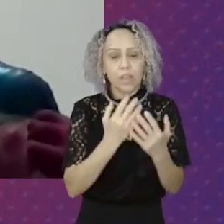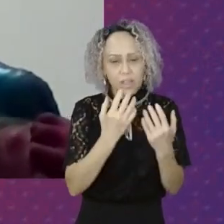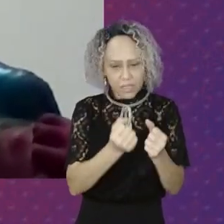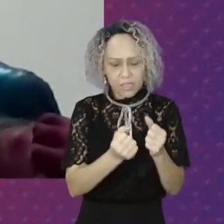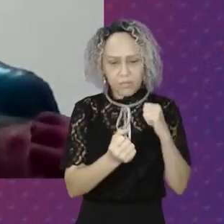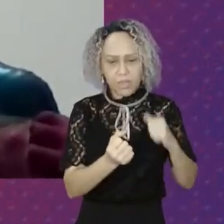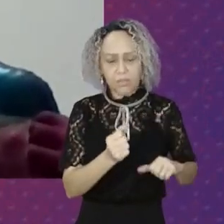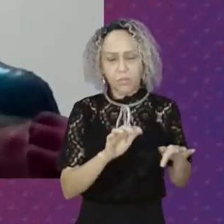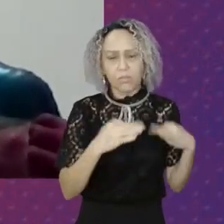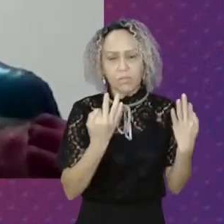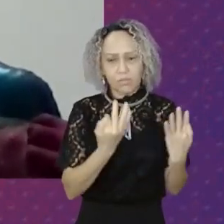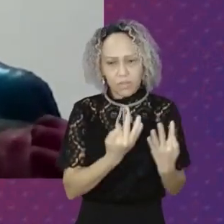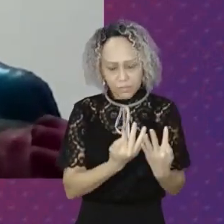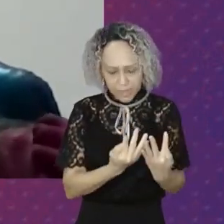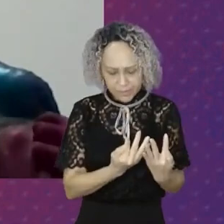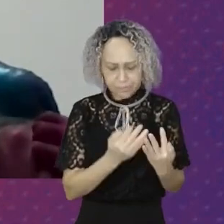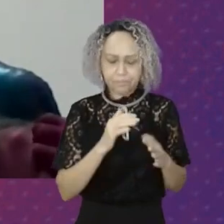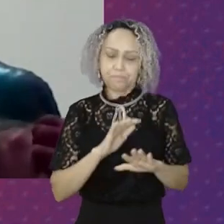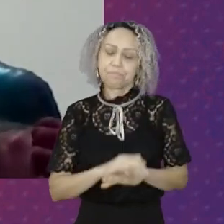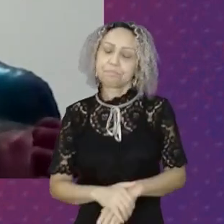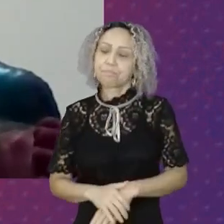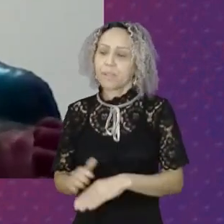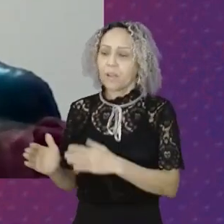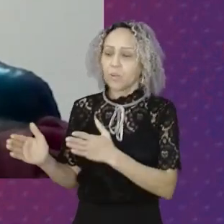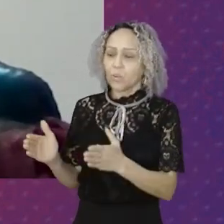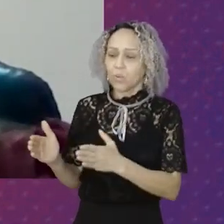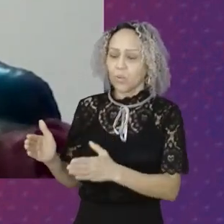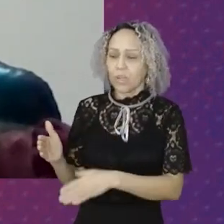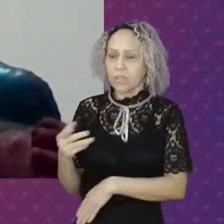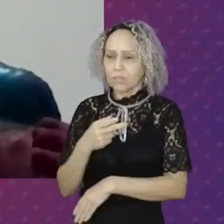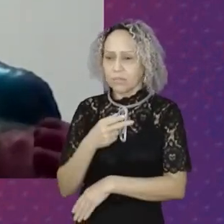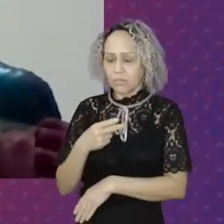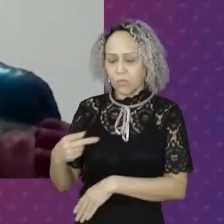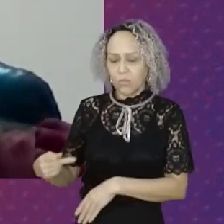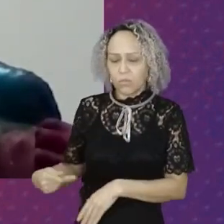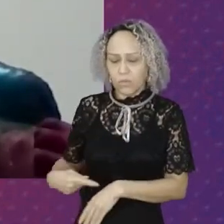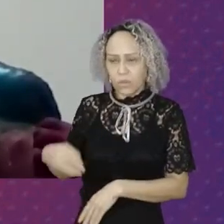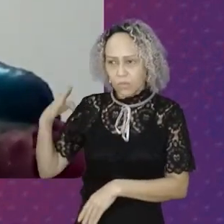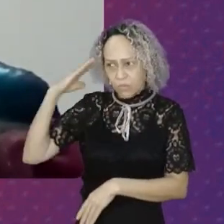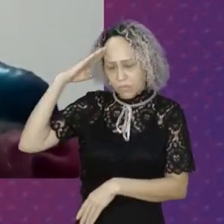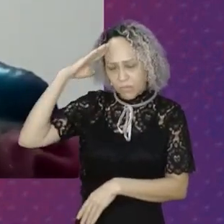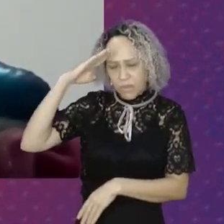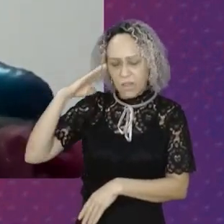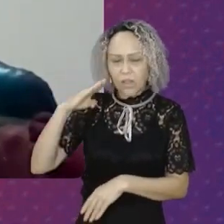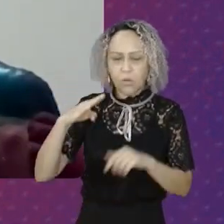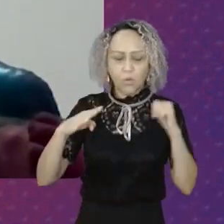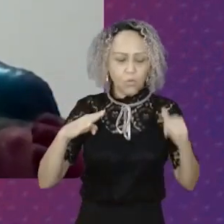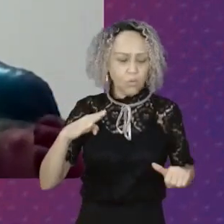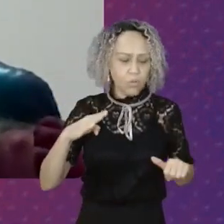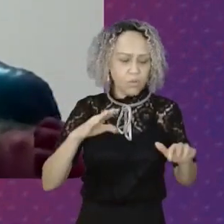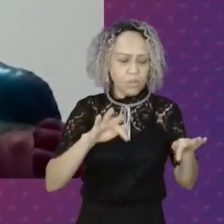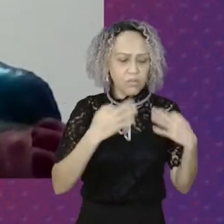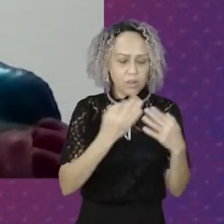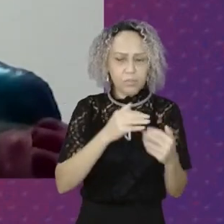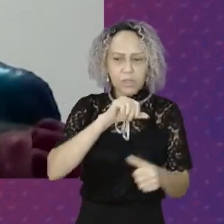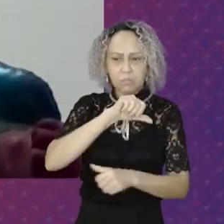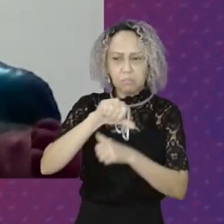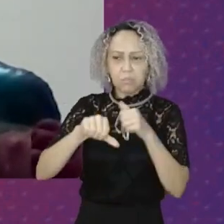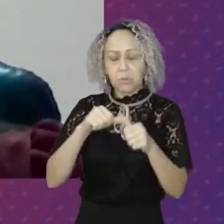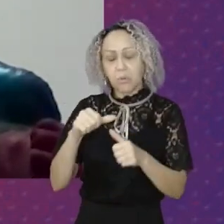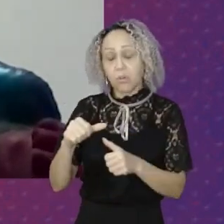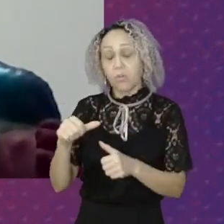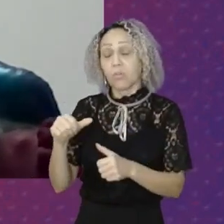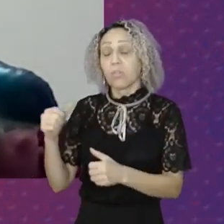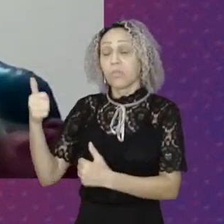governo do presidente Jair Bolsonaro, nós tivemos uma mudança do programa Bolsa Família, que foi substituído pelo